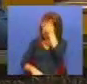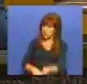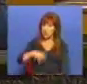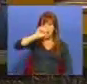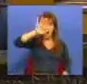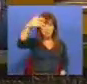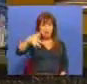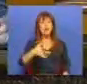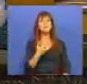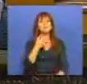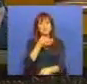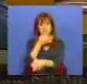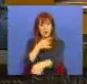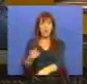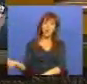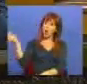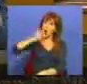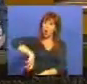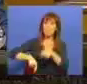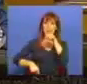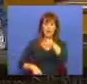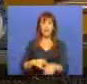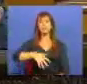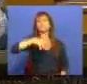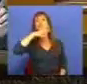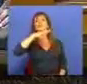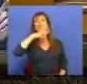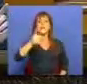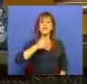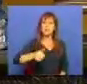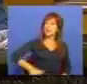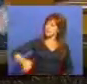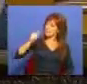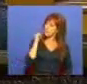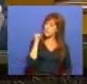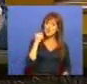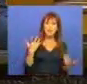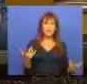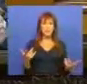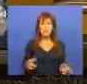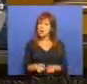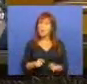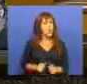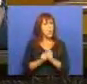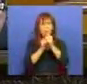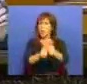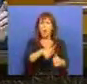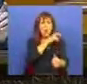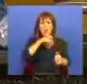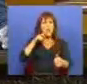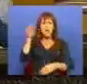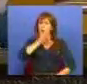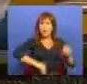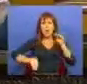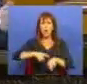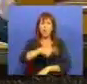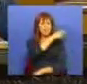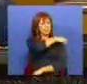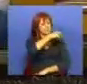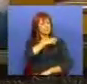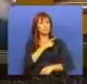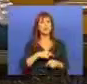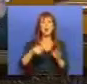primeiro as usou, quando aqui veio anunciar na semana passada que não cumpria a promessa eleitoral em nome